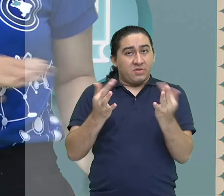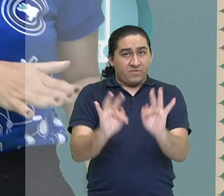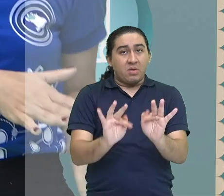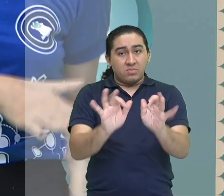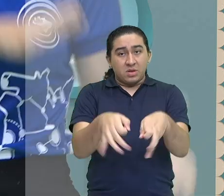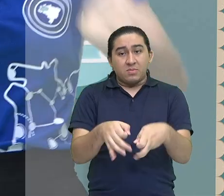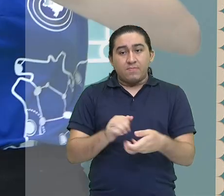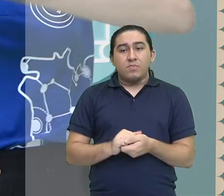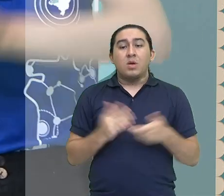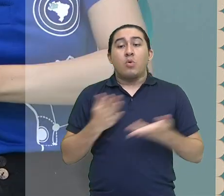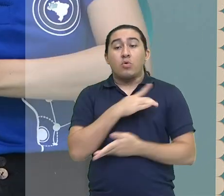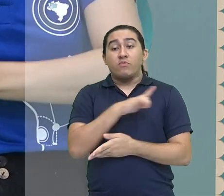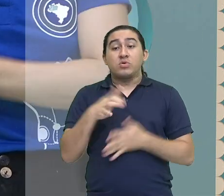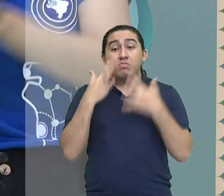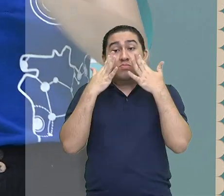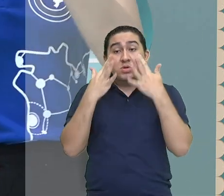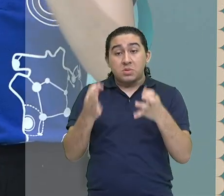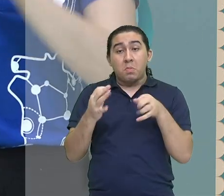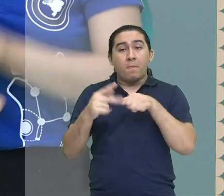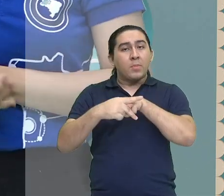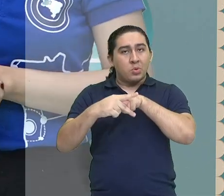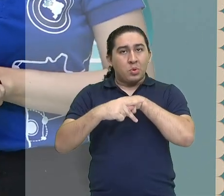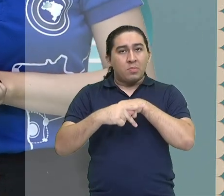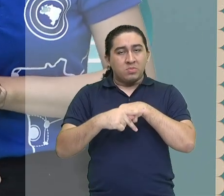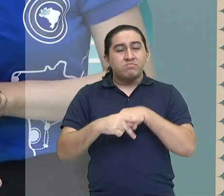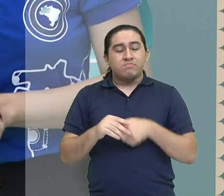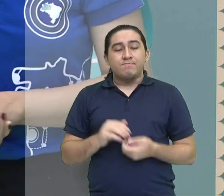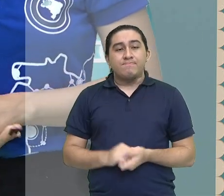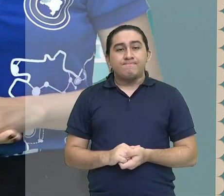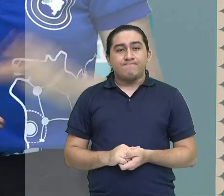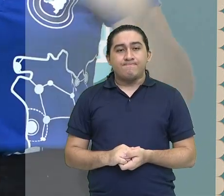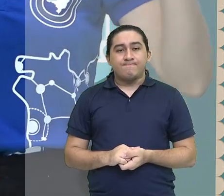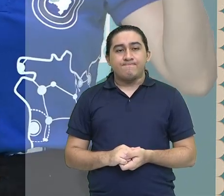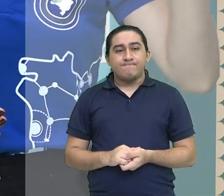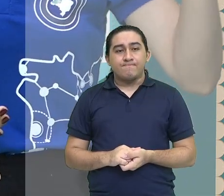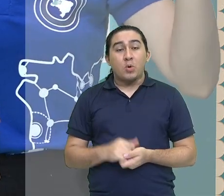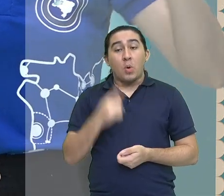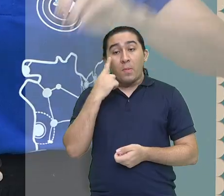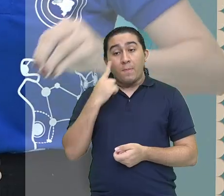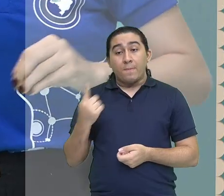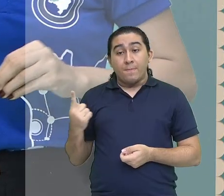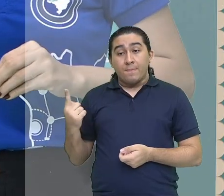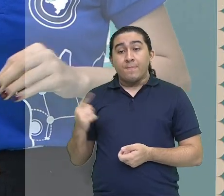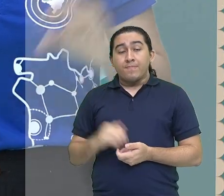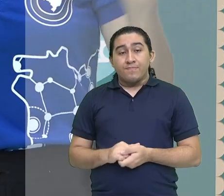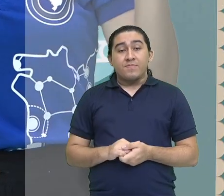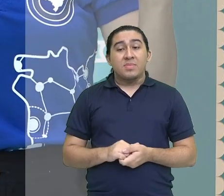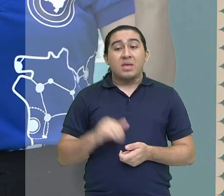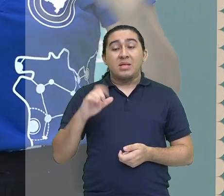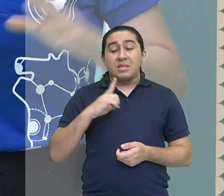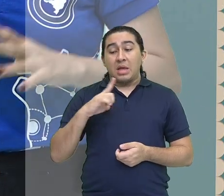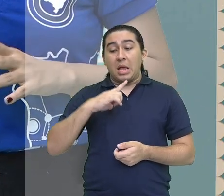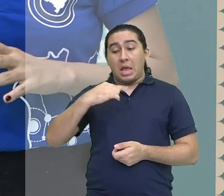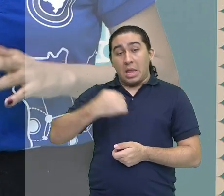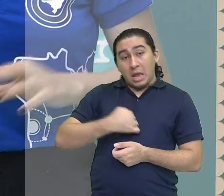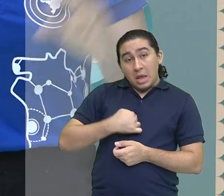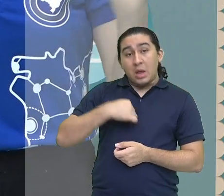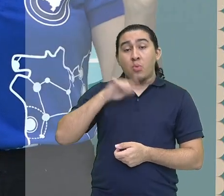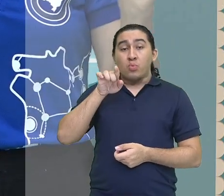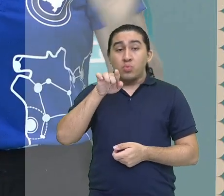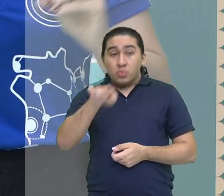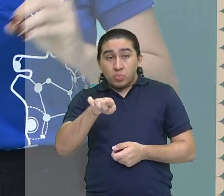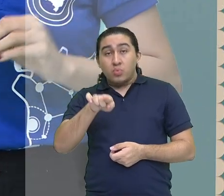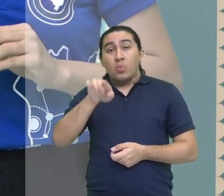tá bom? Agora vocês vão ver com os pronomes. Acompanhem comigo. Então, nós temos aí, ó, eu amei, tu